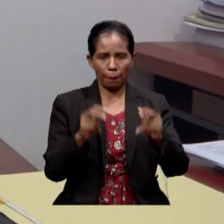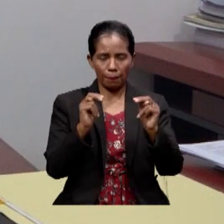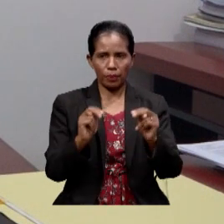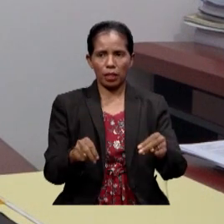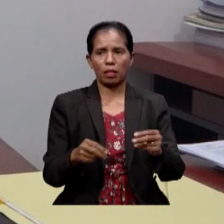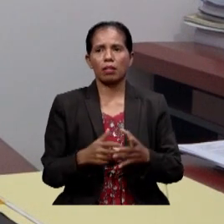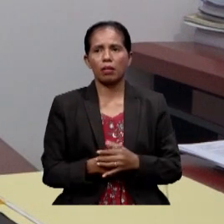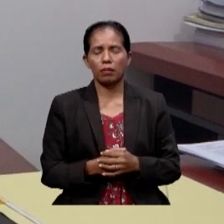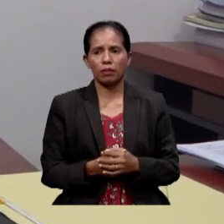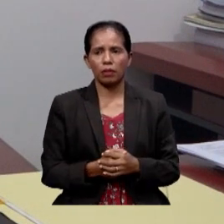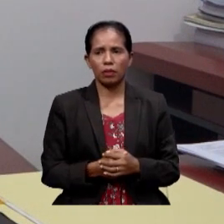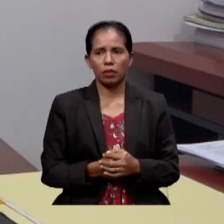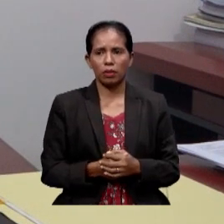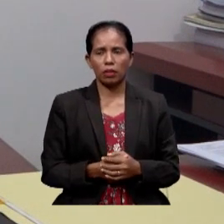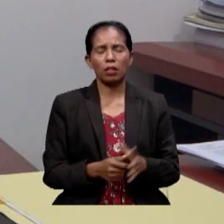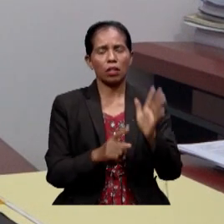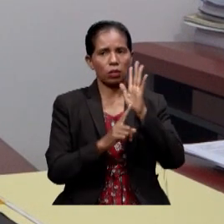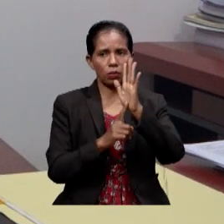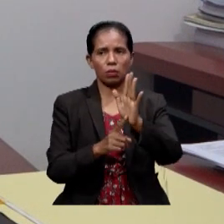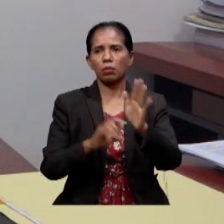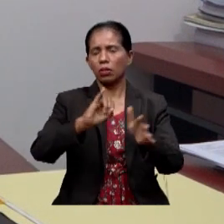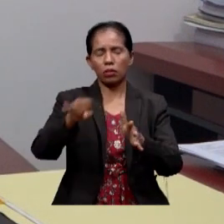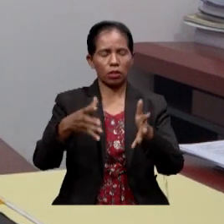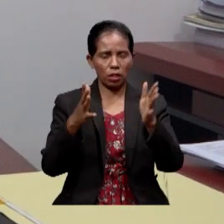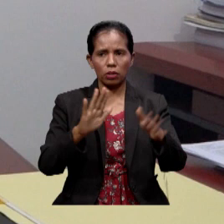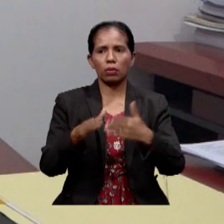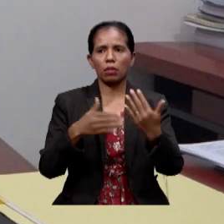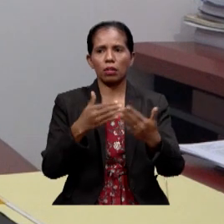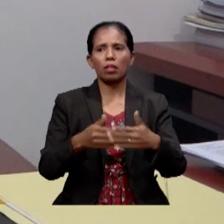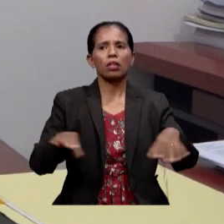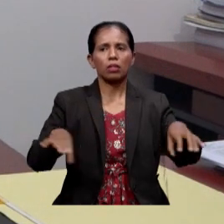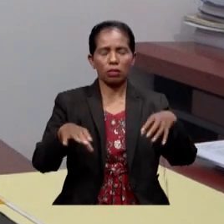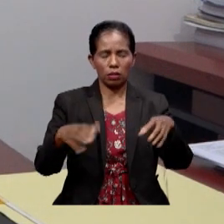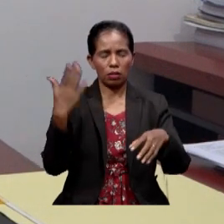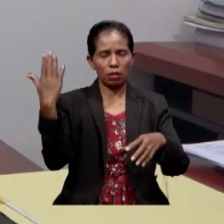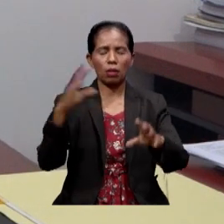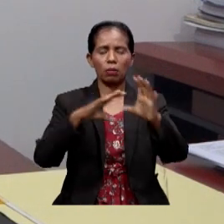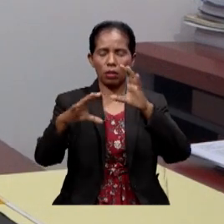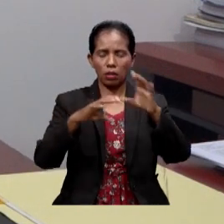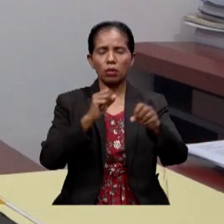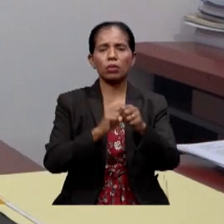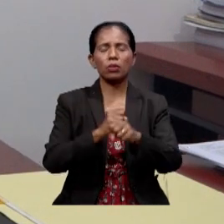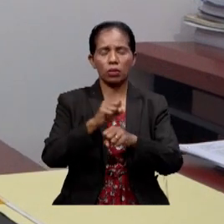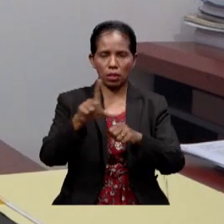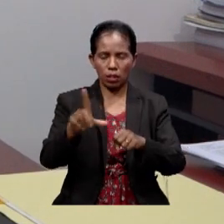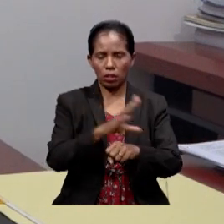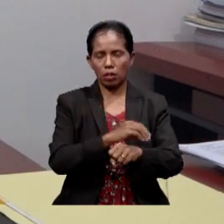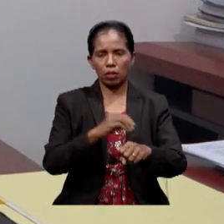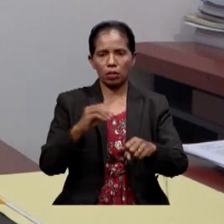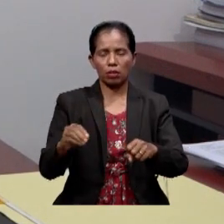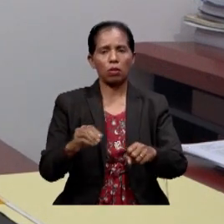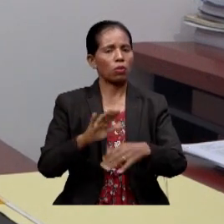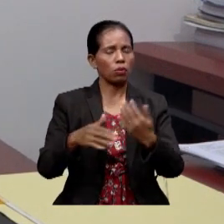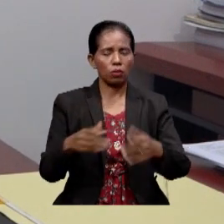Tem que vigor ba jornalista ser né bem dito, mas a serviço a comunicação social, o se privado que estatal, né, tem que for